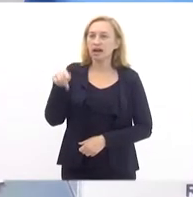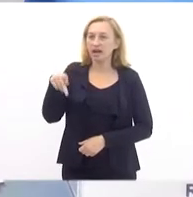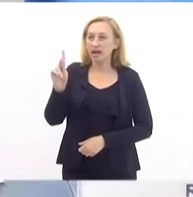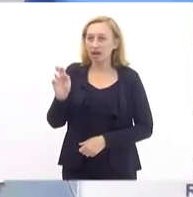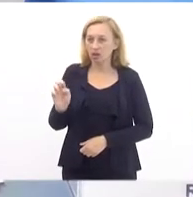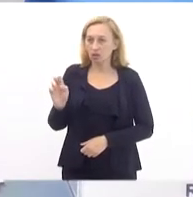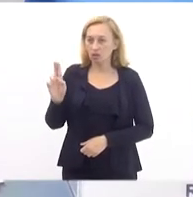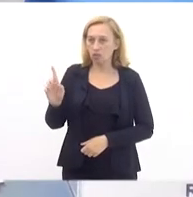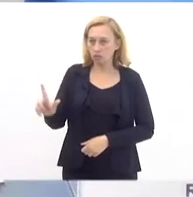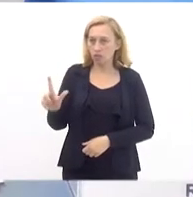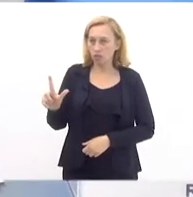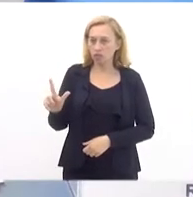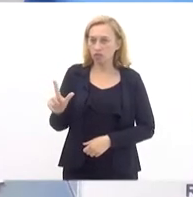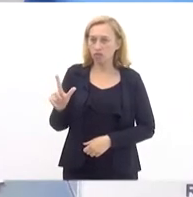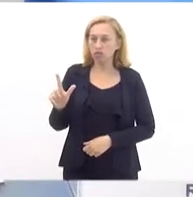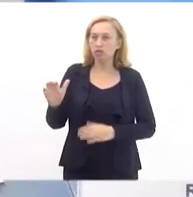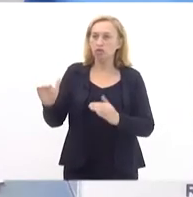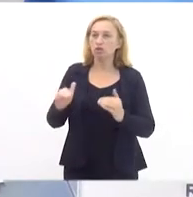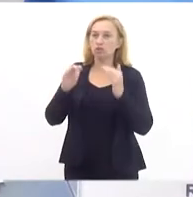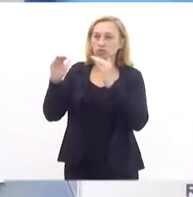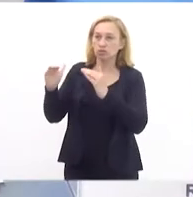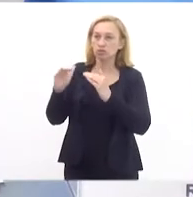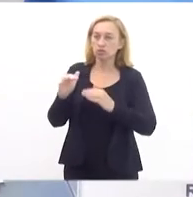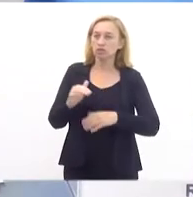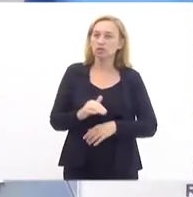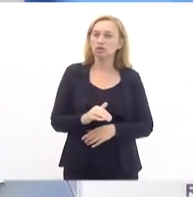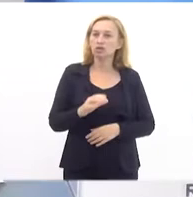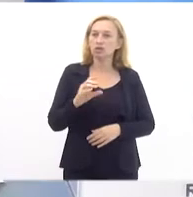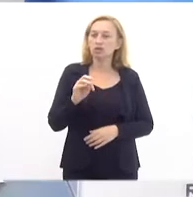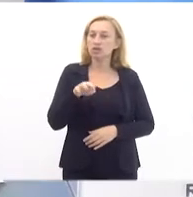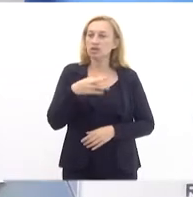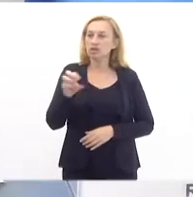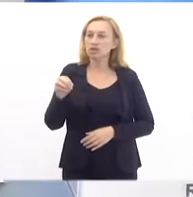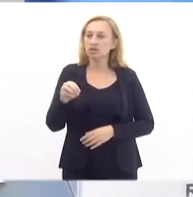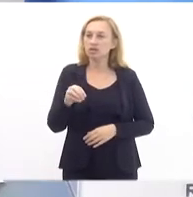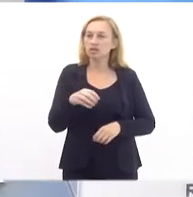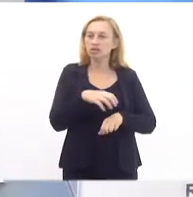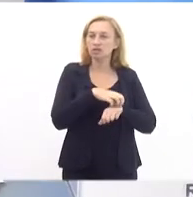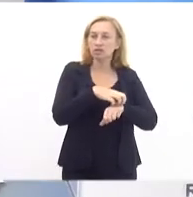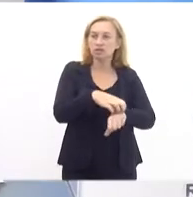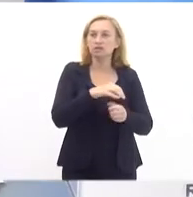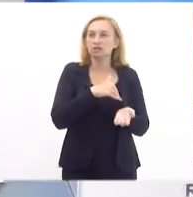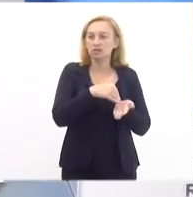Lima, superintendente de concessões da Secretaria de Transporte.